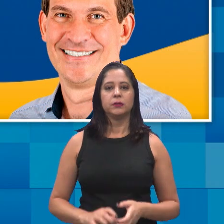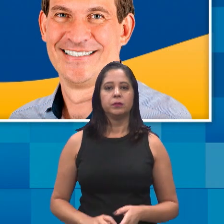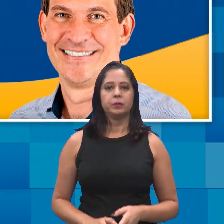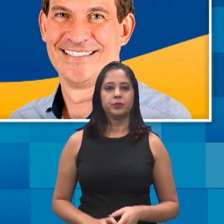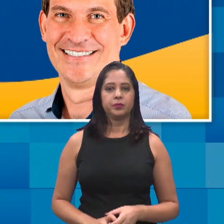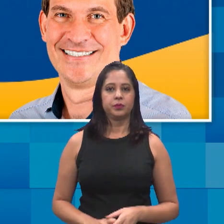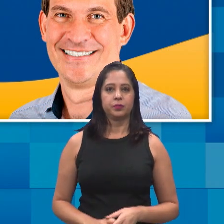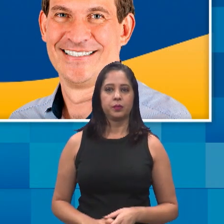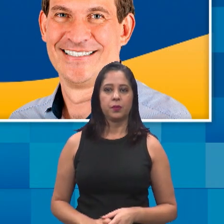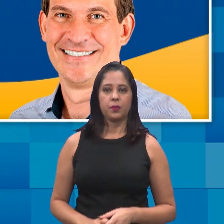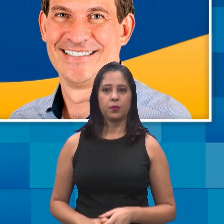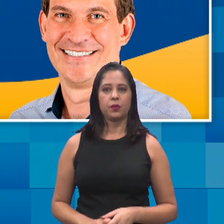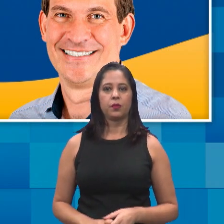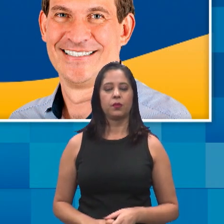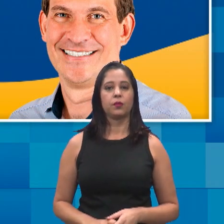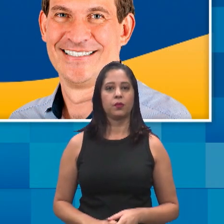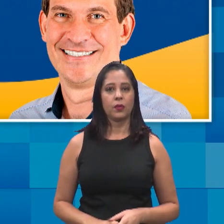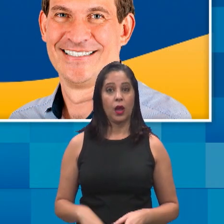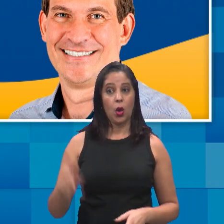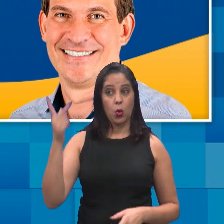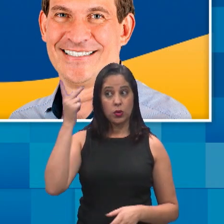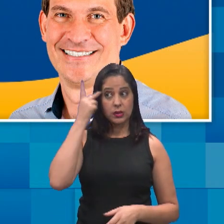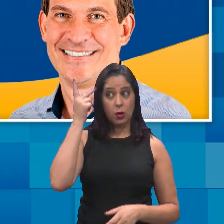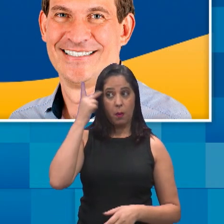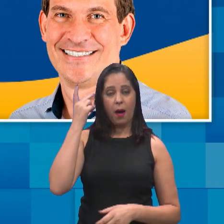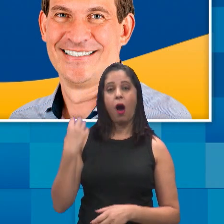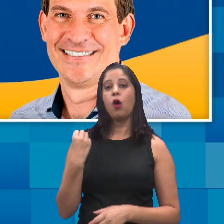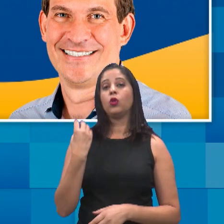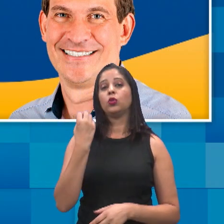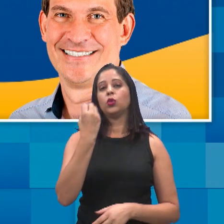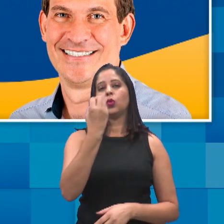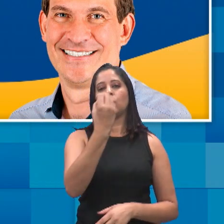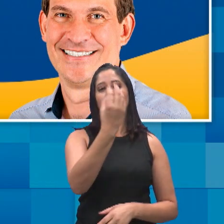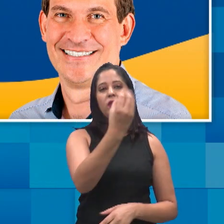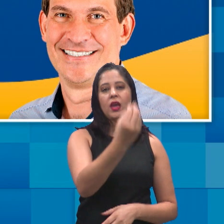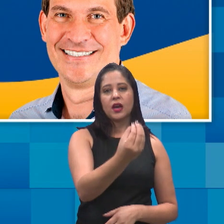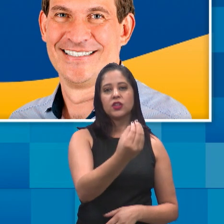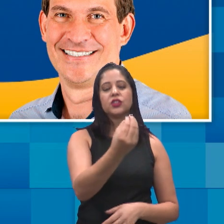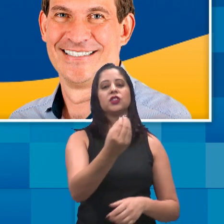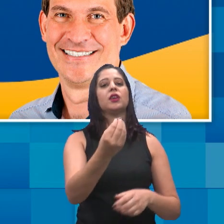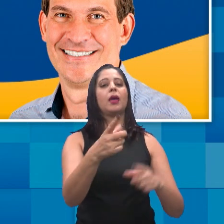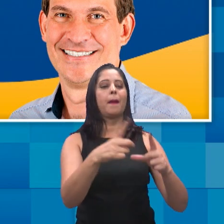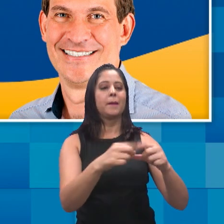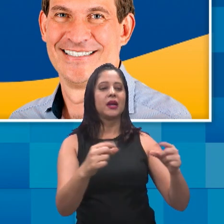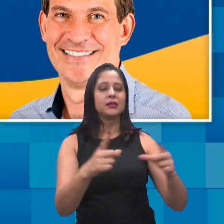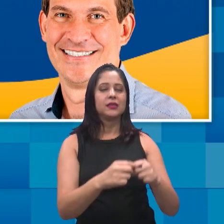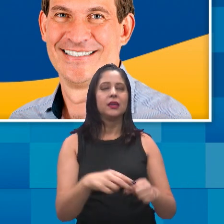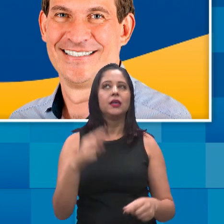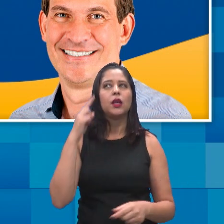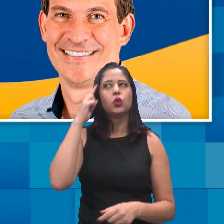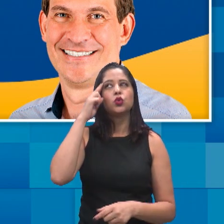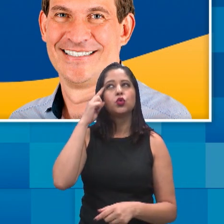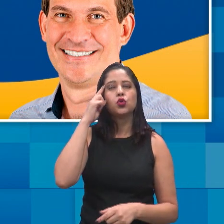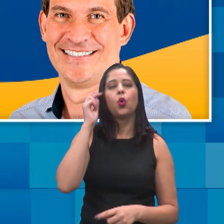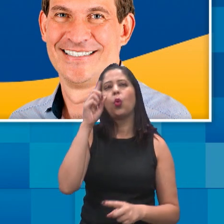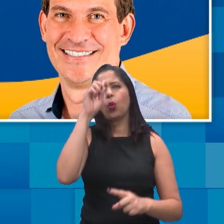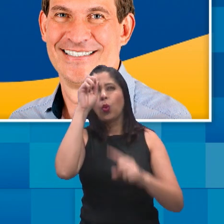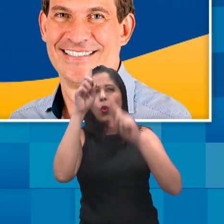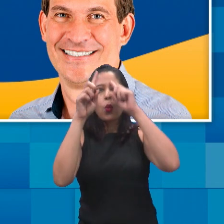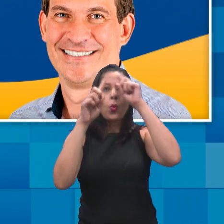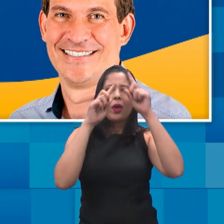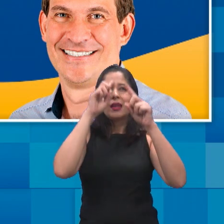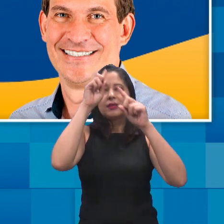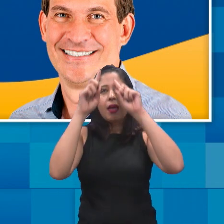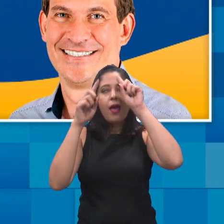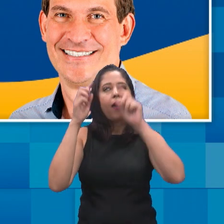Saída de São Paulo, rumo a Brasília, né, sempre com muitos sonhos, muitas ideias, um planejamento para que